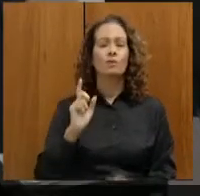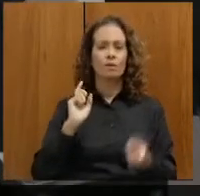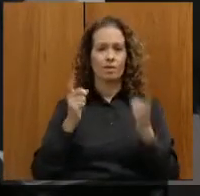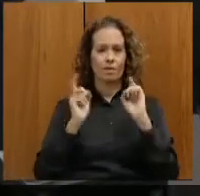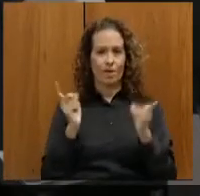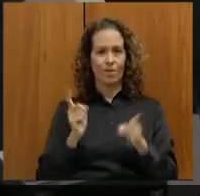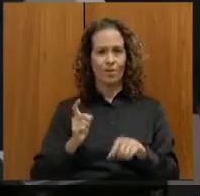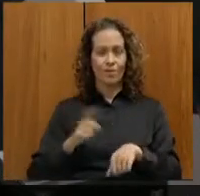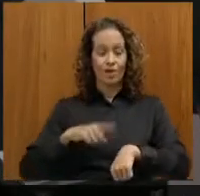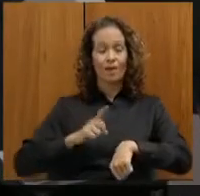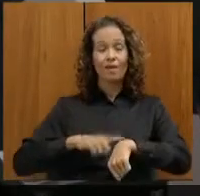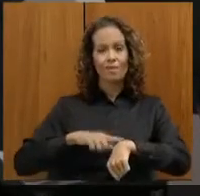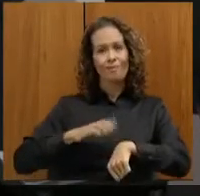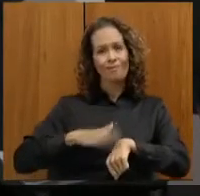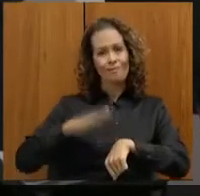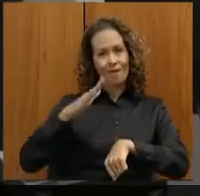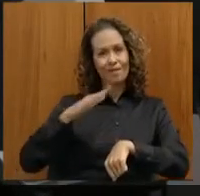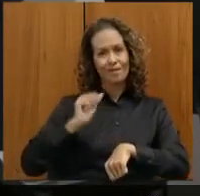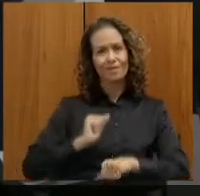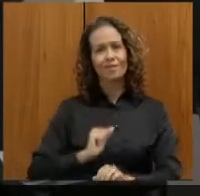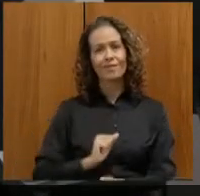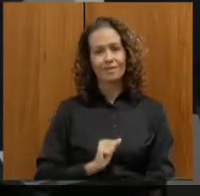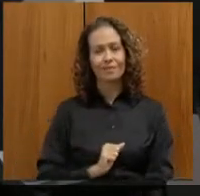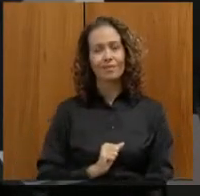momento com mais tempo dada